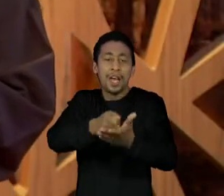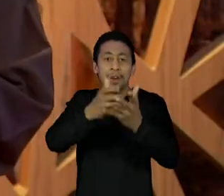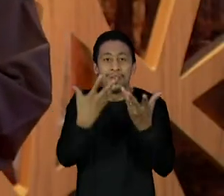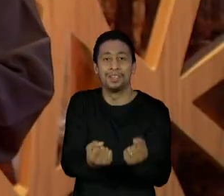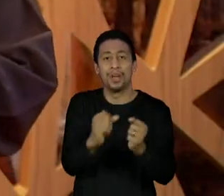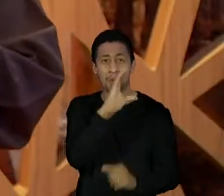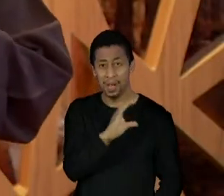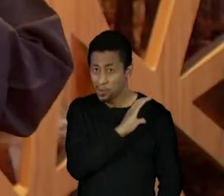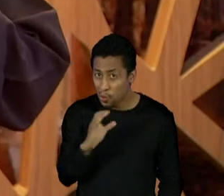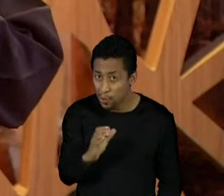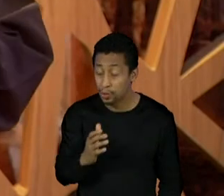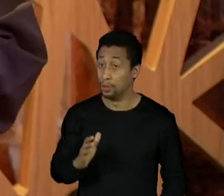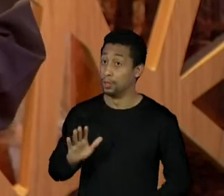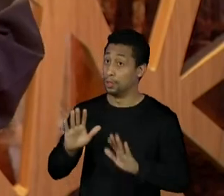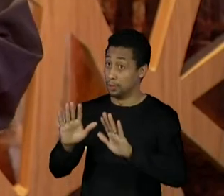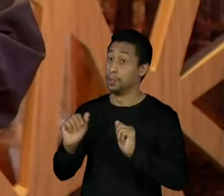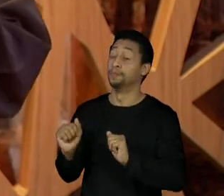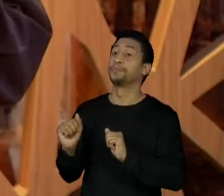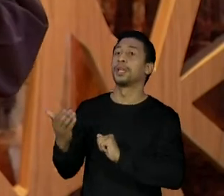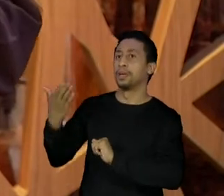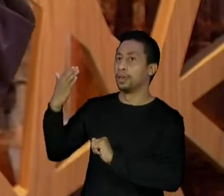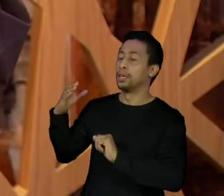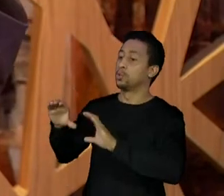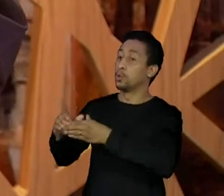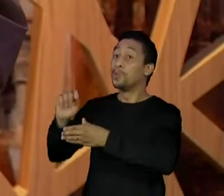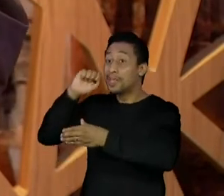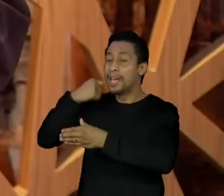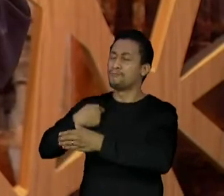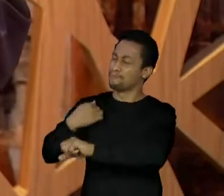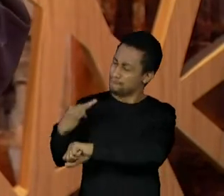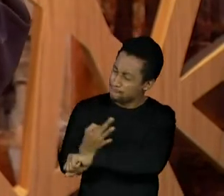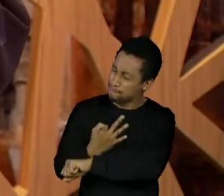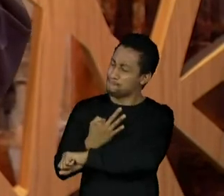hoje porque o negro foi resistente e foi atrevido,